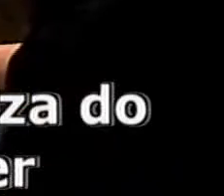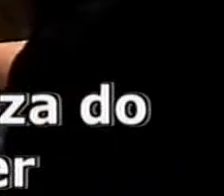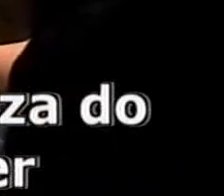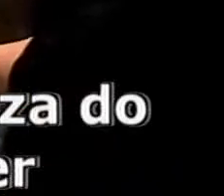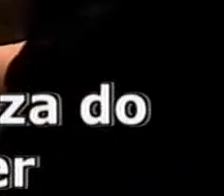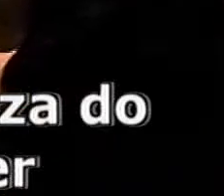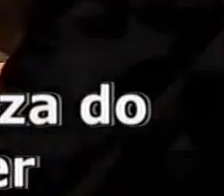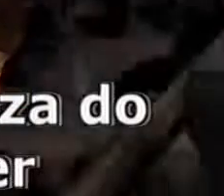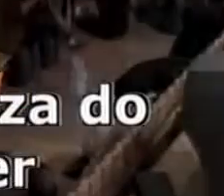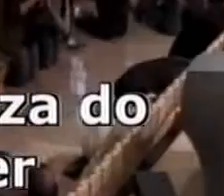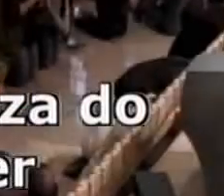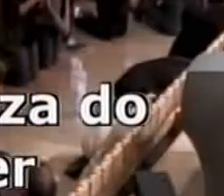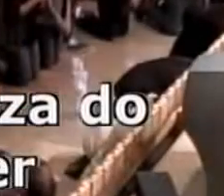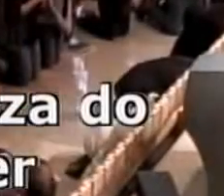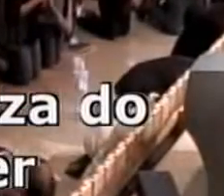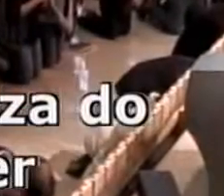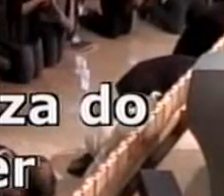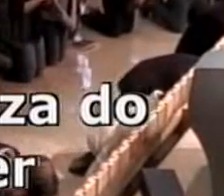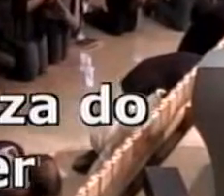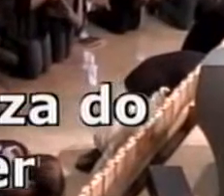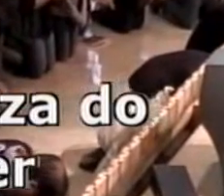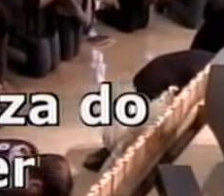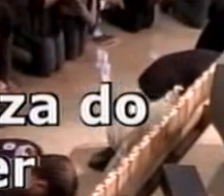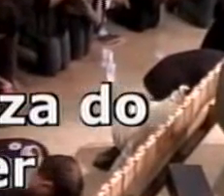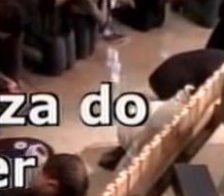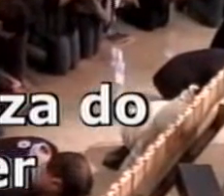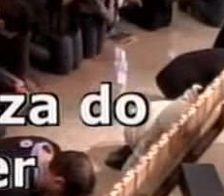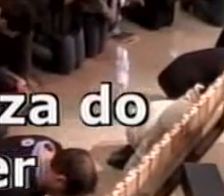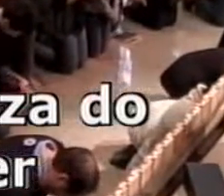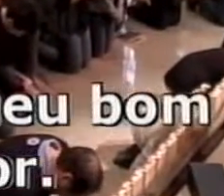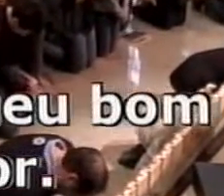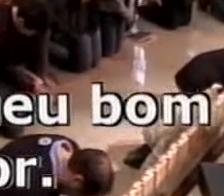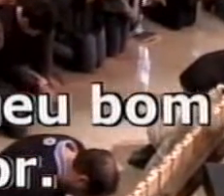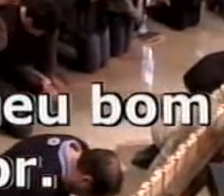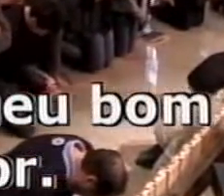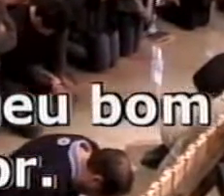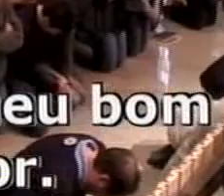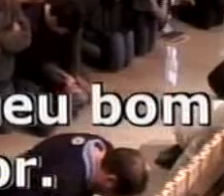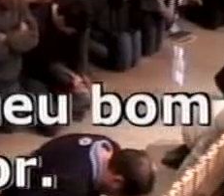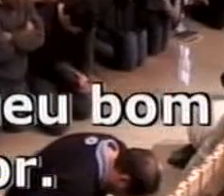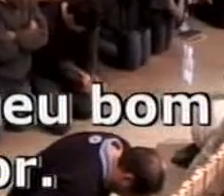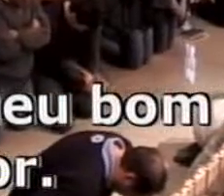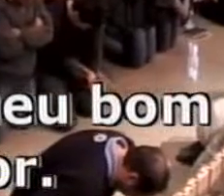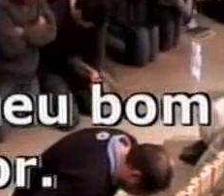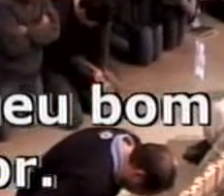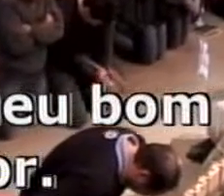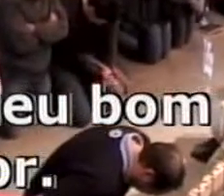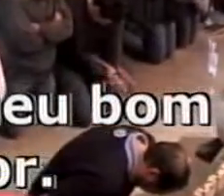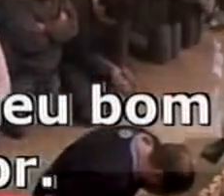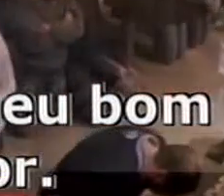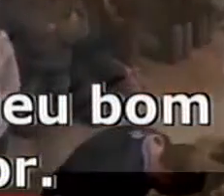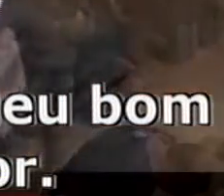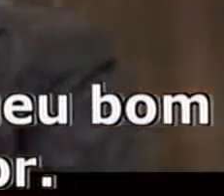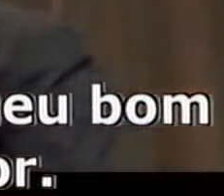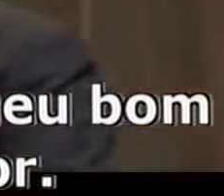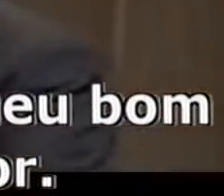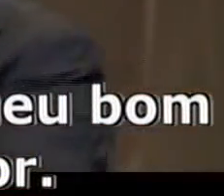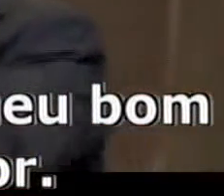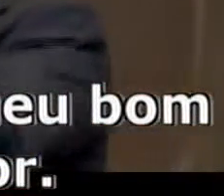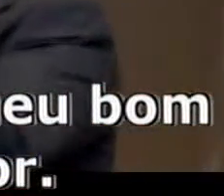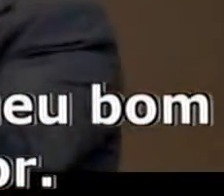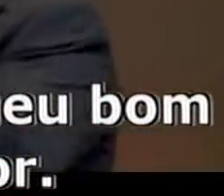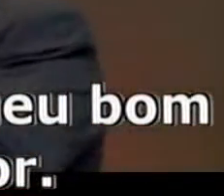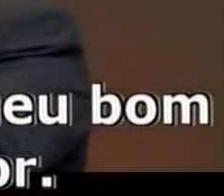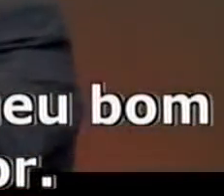de levar esses valores para a minha casa, de semear esses valores na vida dos meus filhos, de